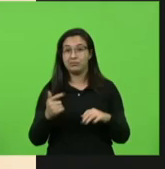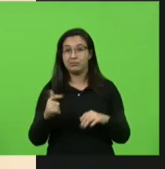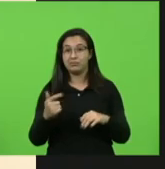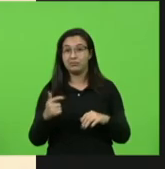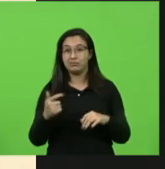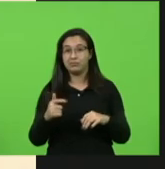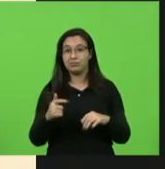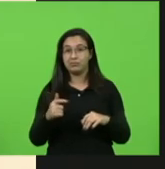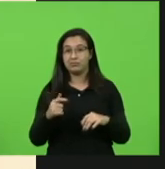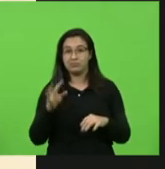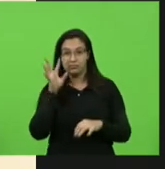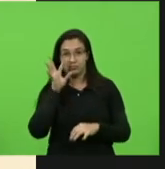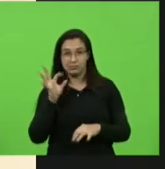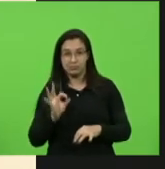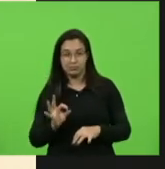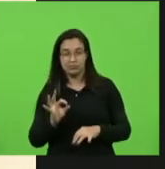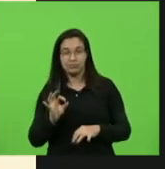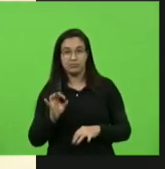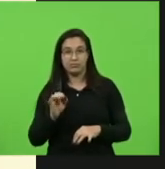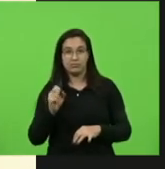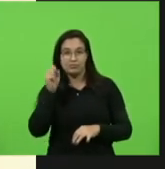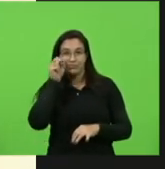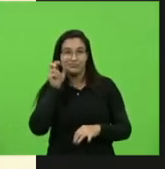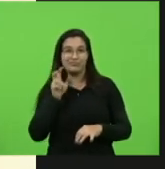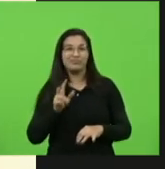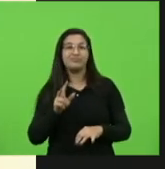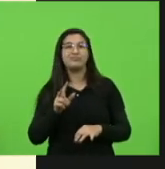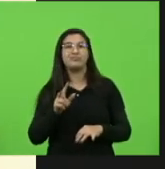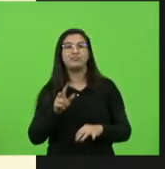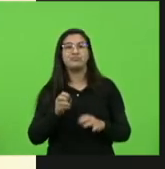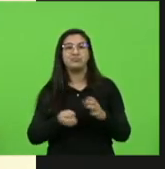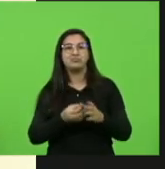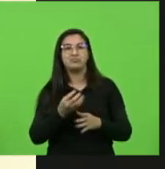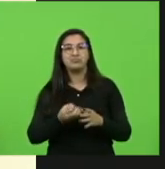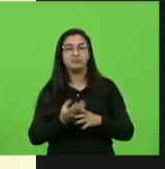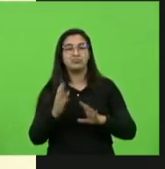expertise em produção de eventos. Nenhuma.